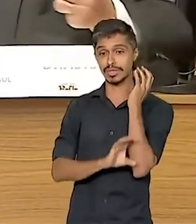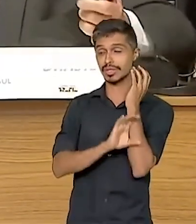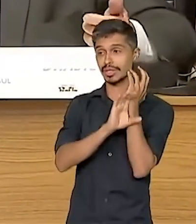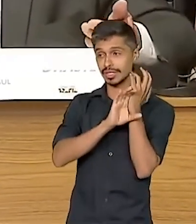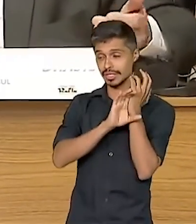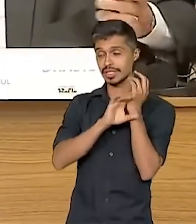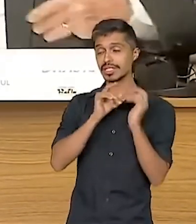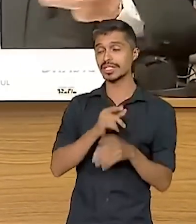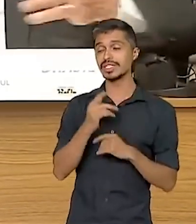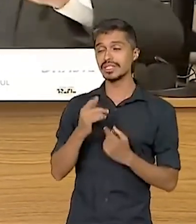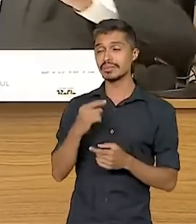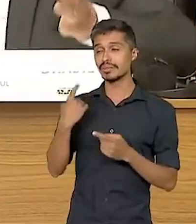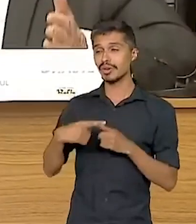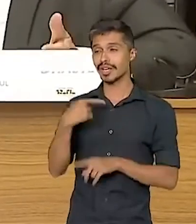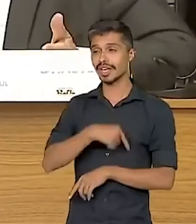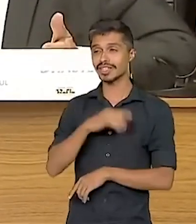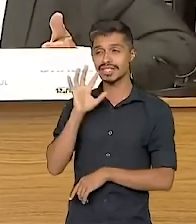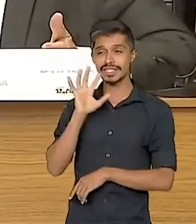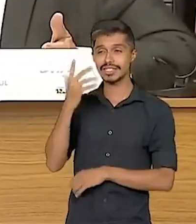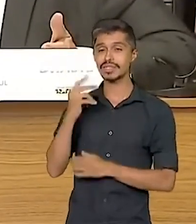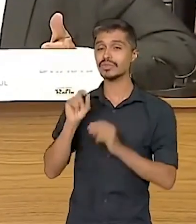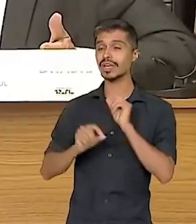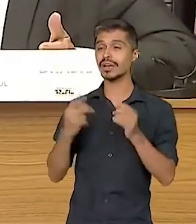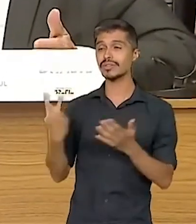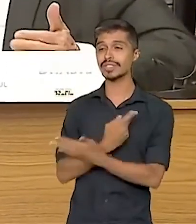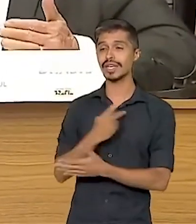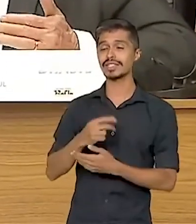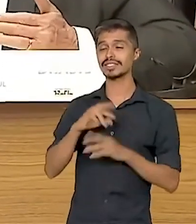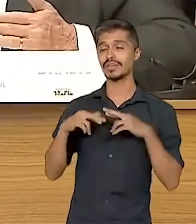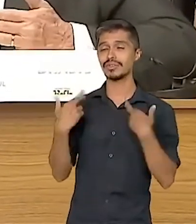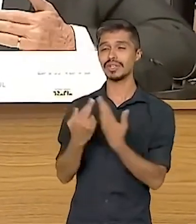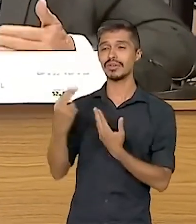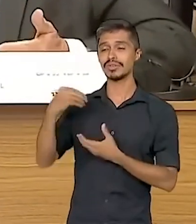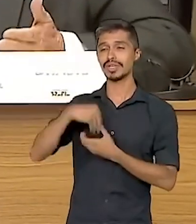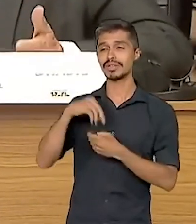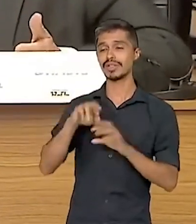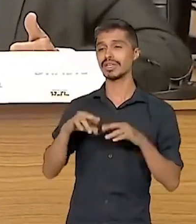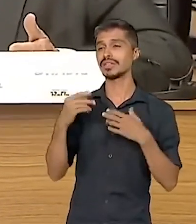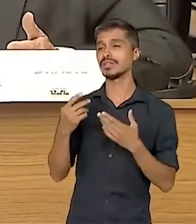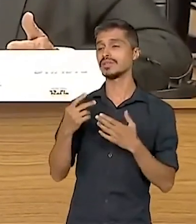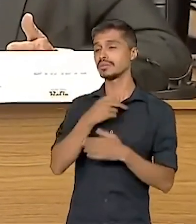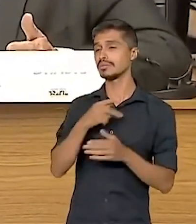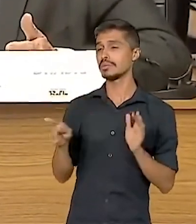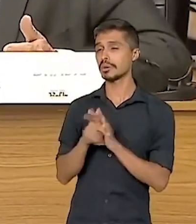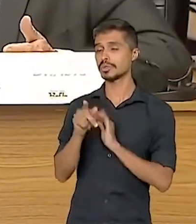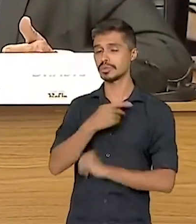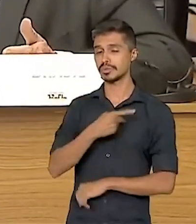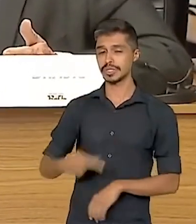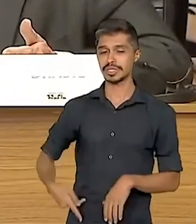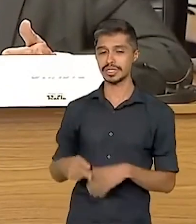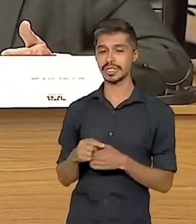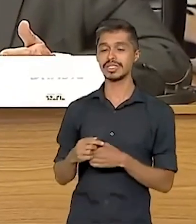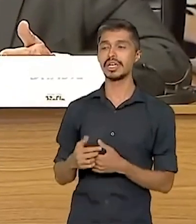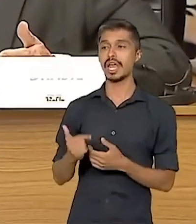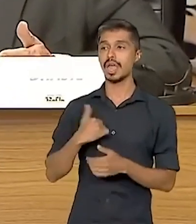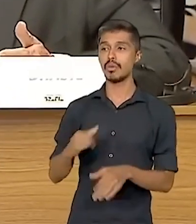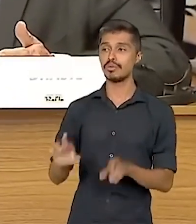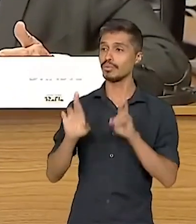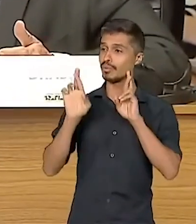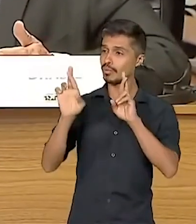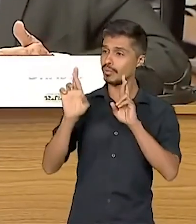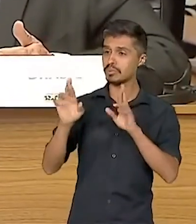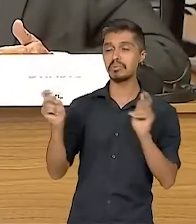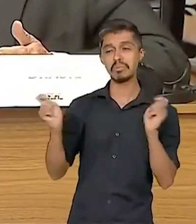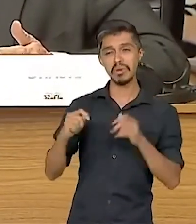quem determina o que acontece nas reuniões dos presidentes da República. Então, você pode ajudar e eu estarei torcendo